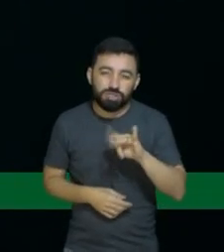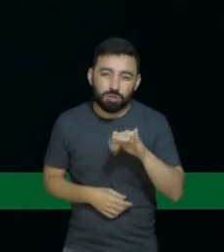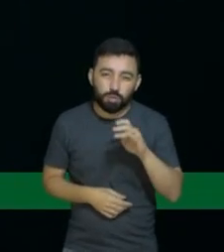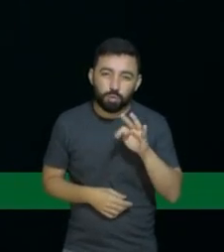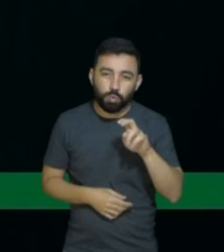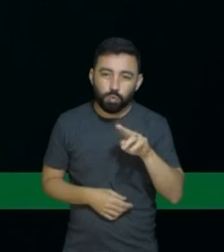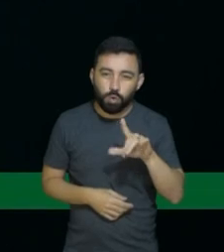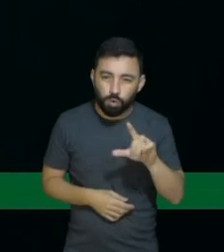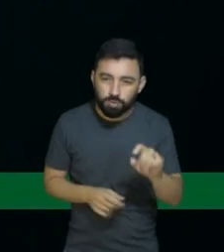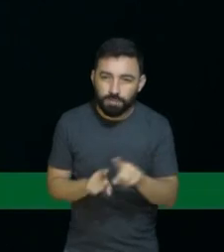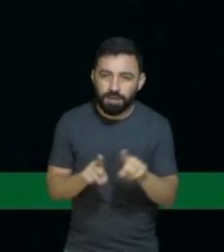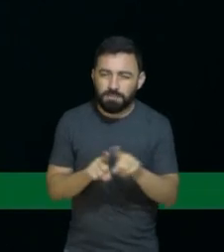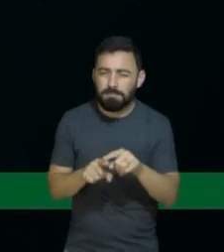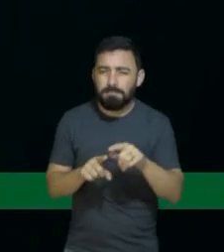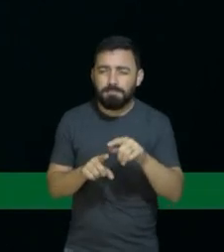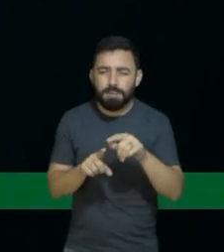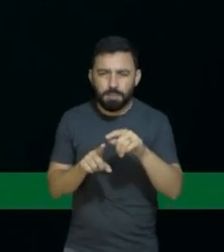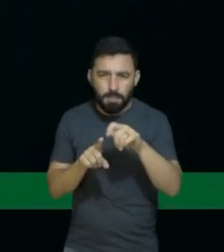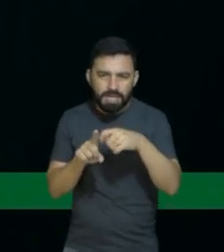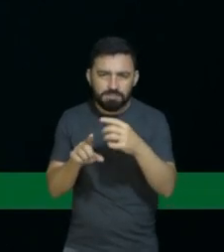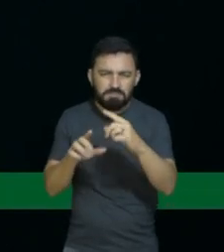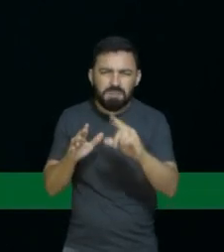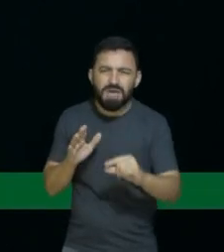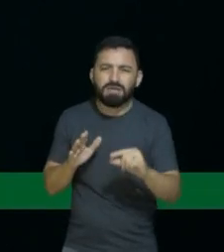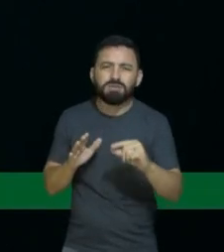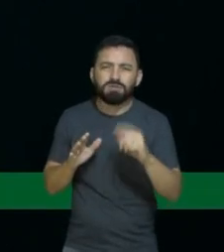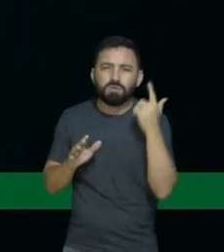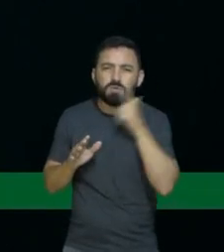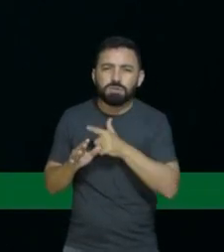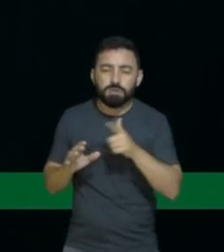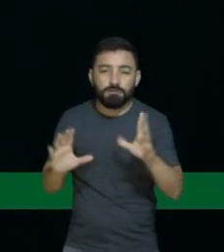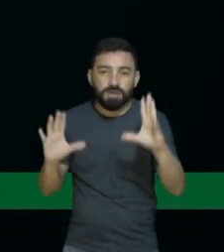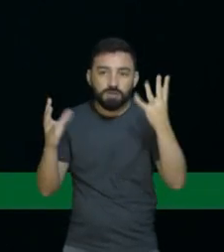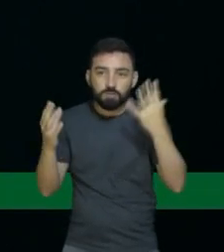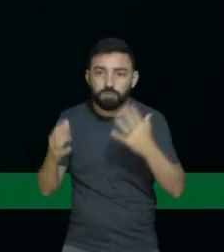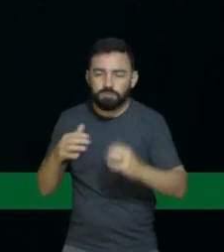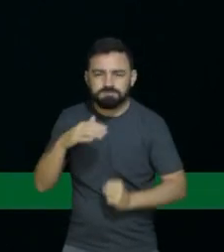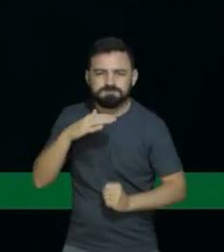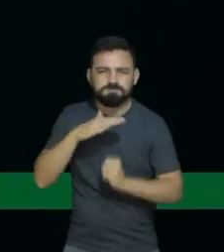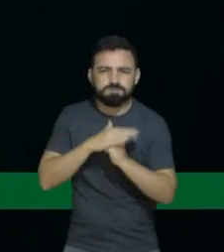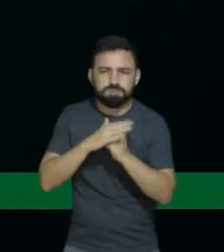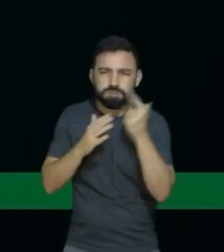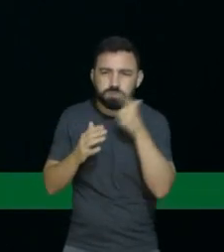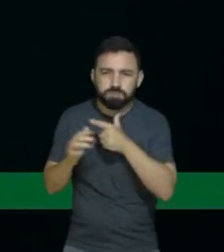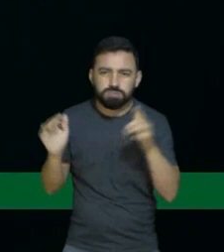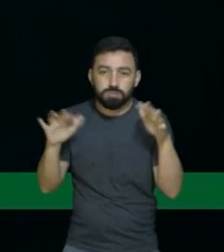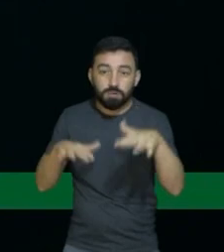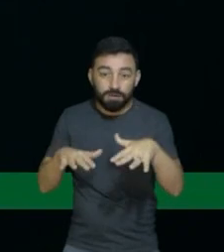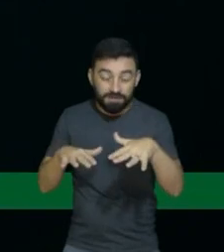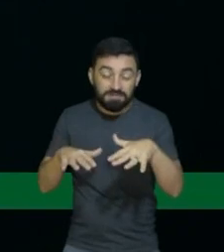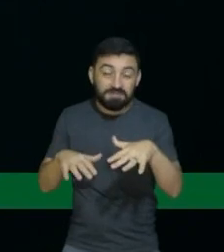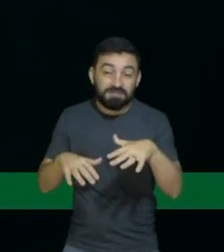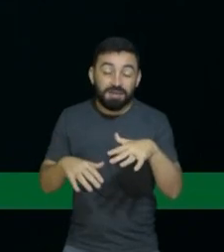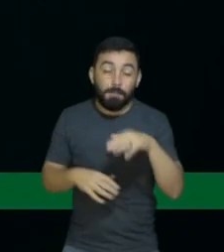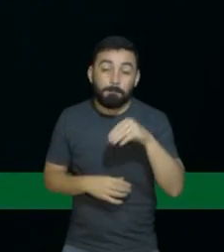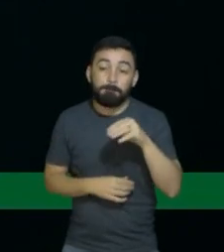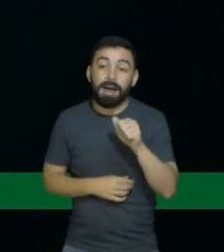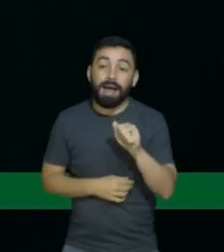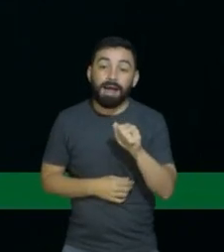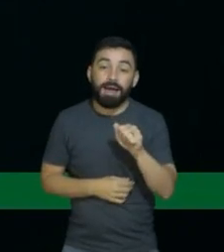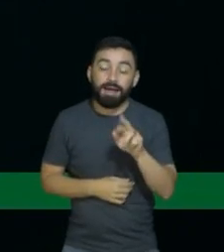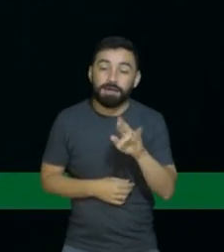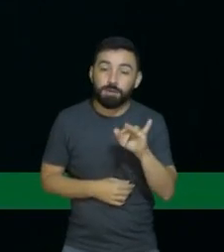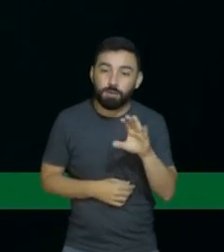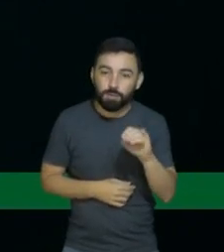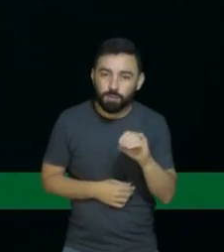mês nós dotamos um centro de eventos humano marqueting com os ingressos ingressos da palestra do Mário Sérgio Cortela E em menos